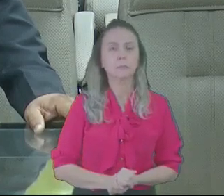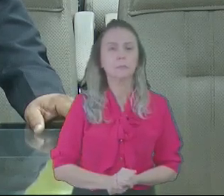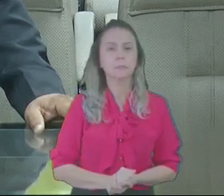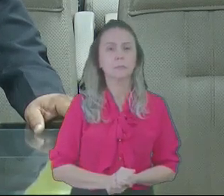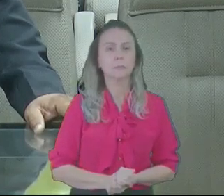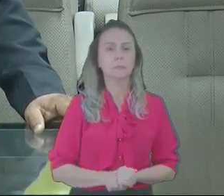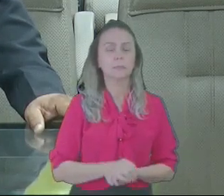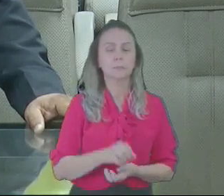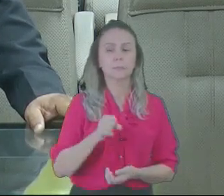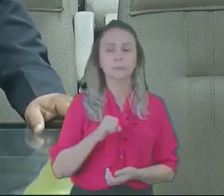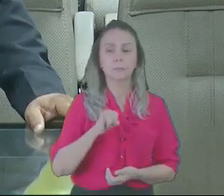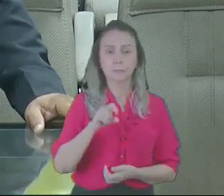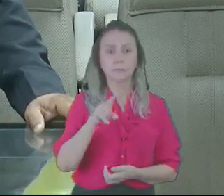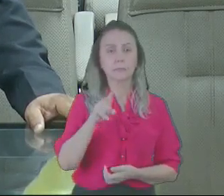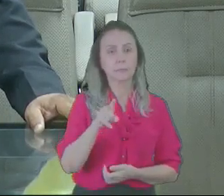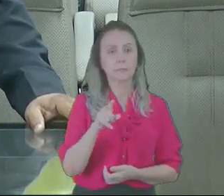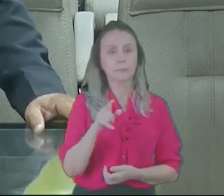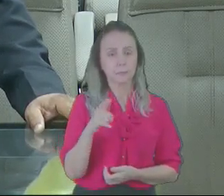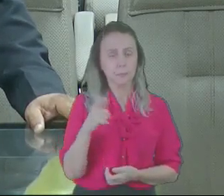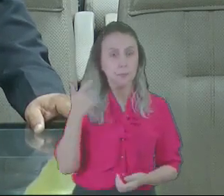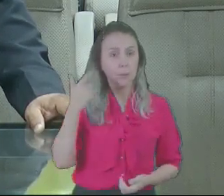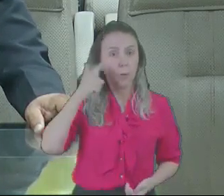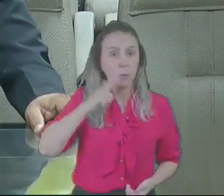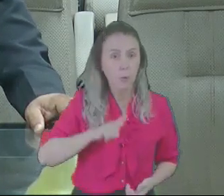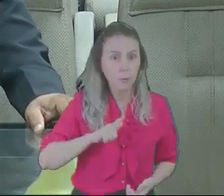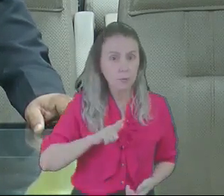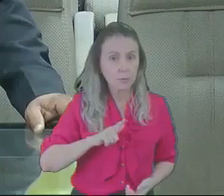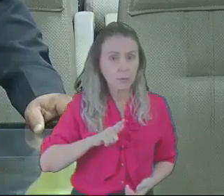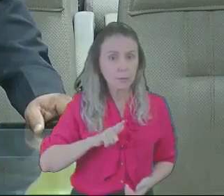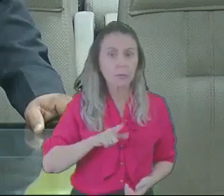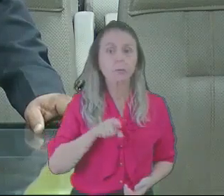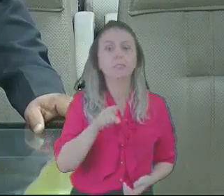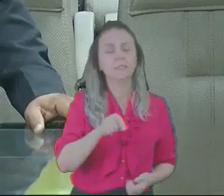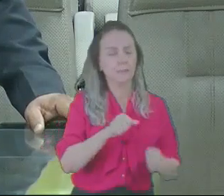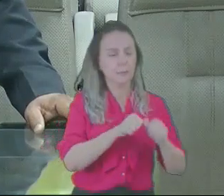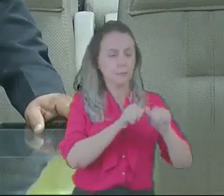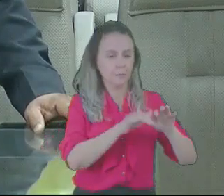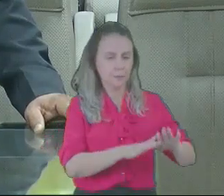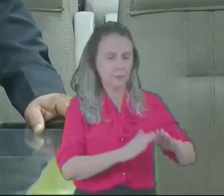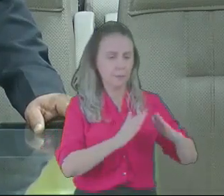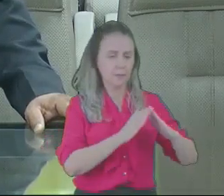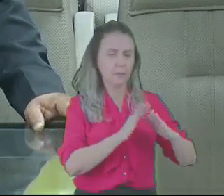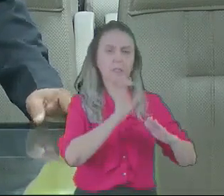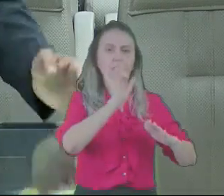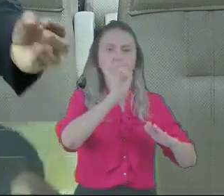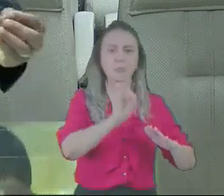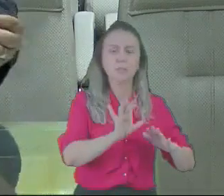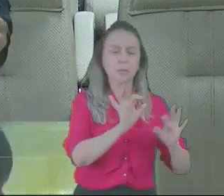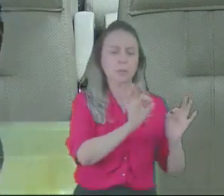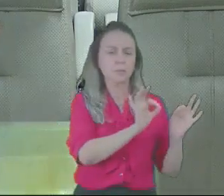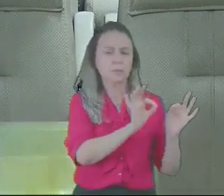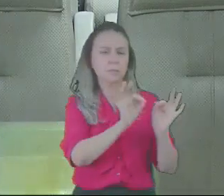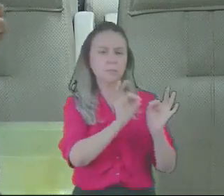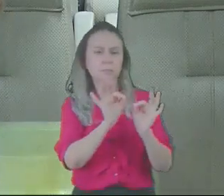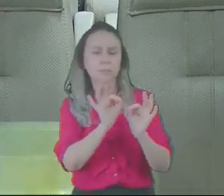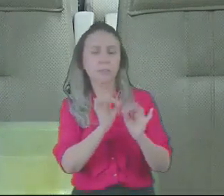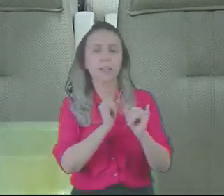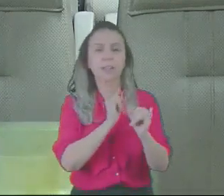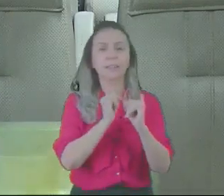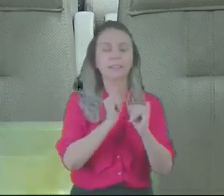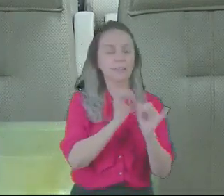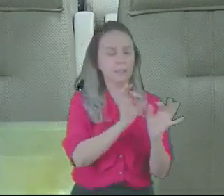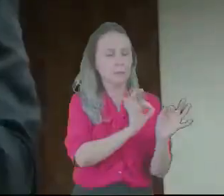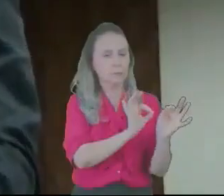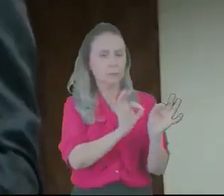e se você pode vir para casa de Deus não fica assistindo somente pela internet é que a internet acomodou